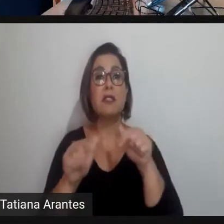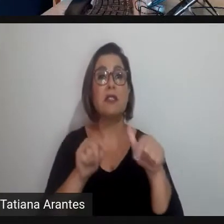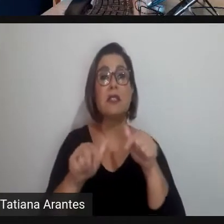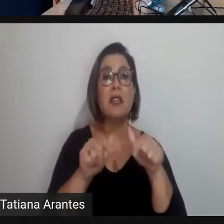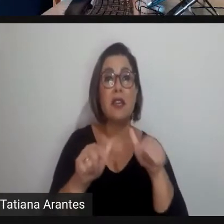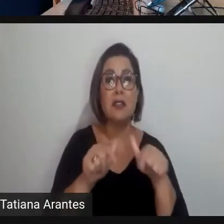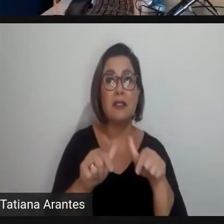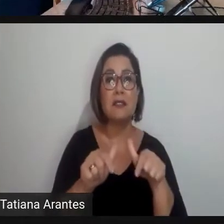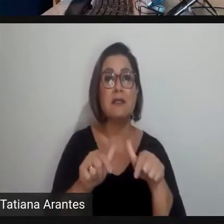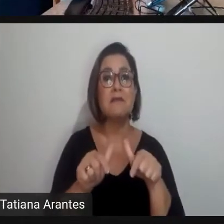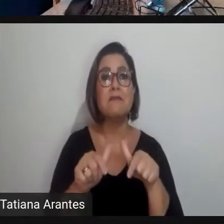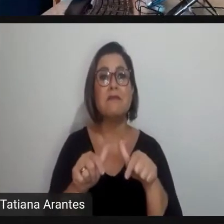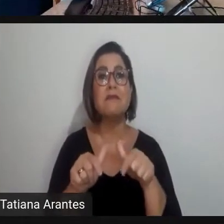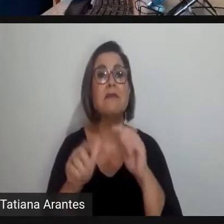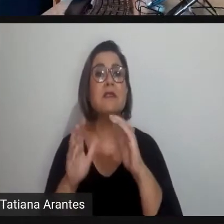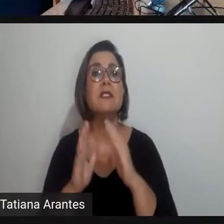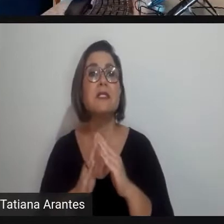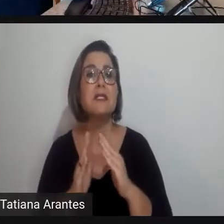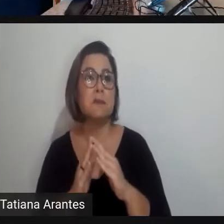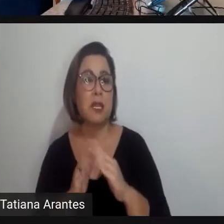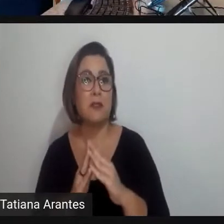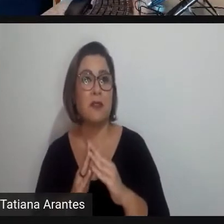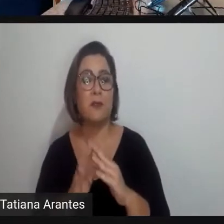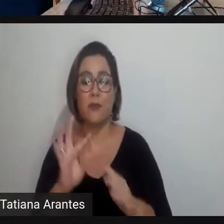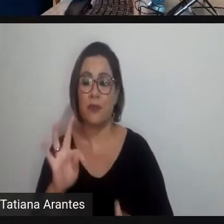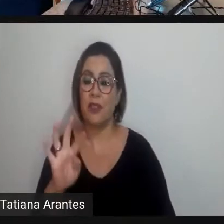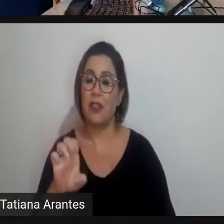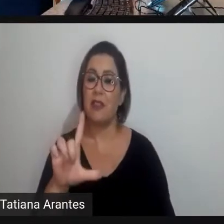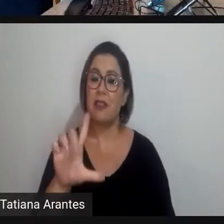Só que a gente tem que definir 2 coisas importantes aí.